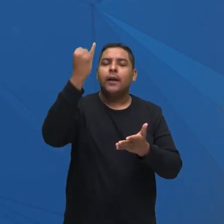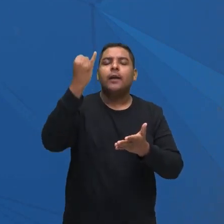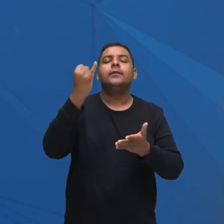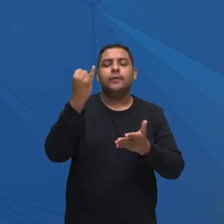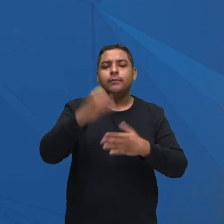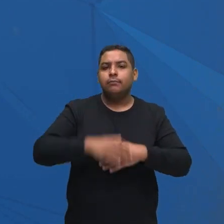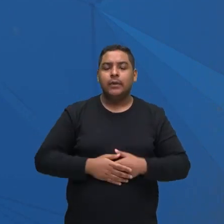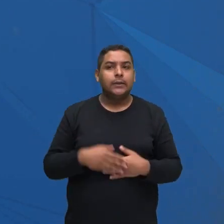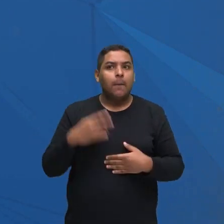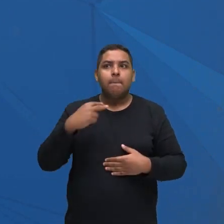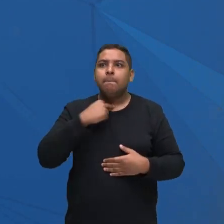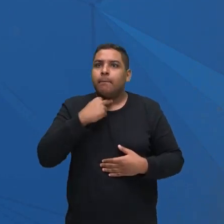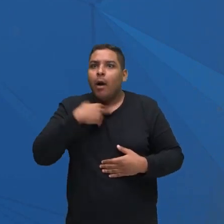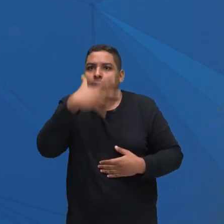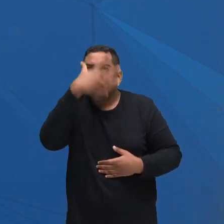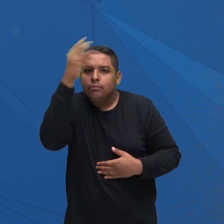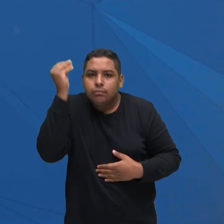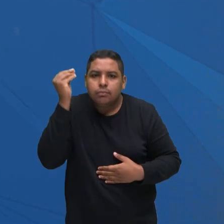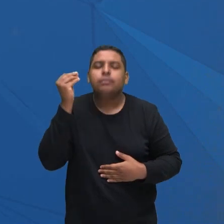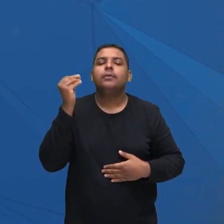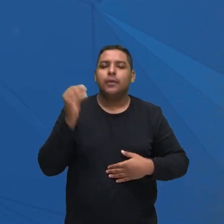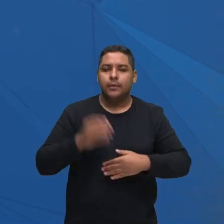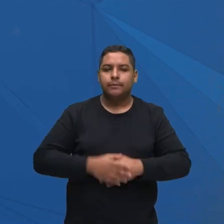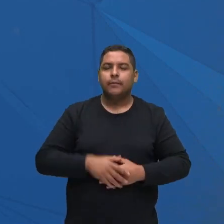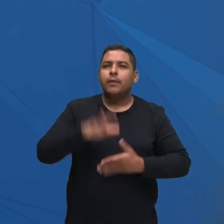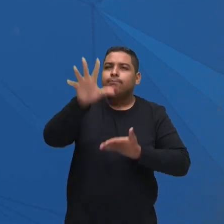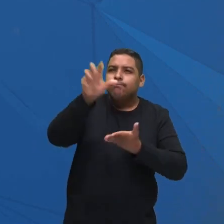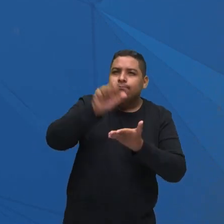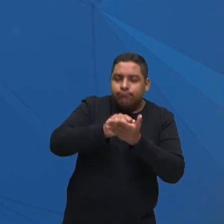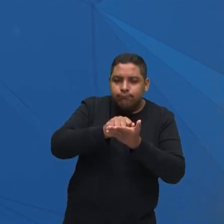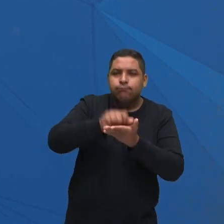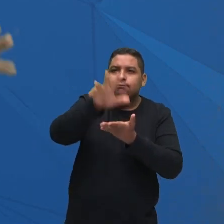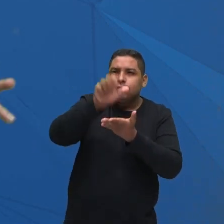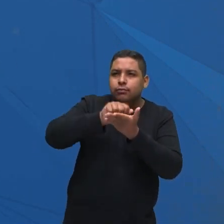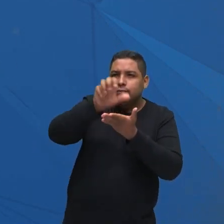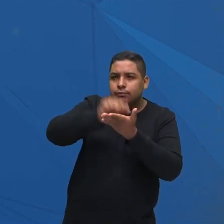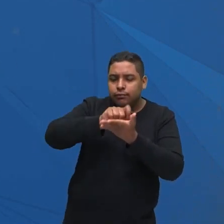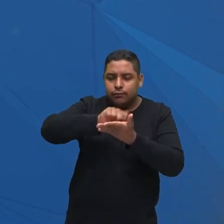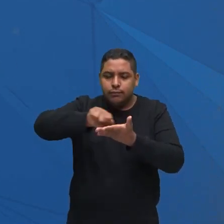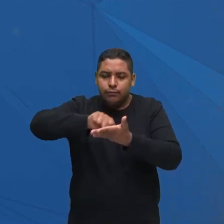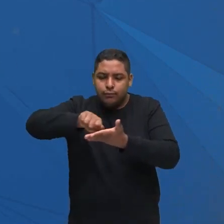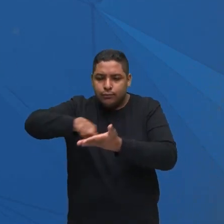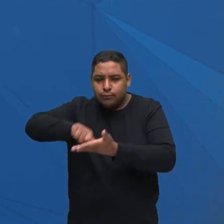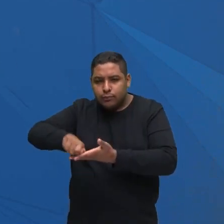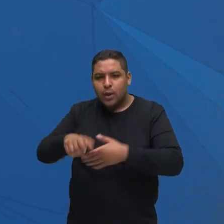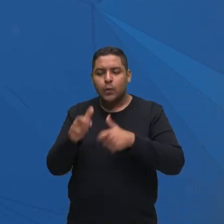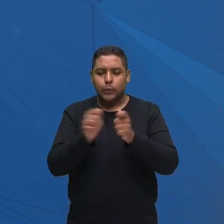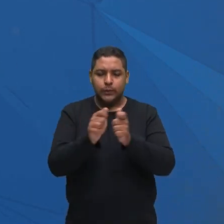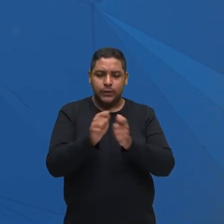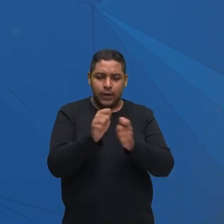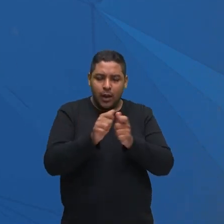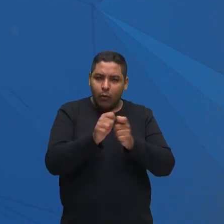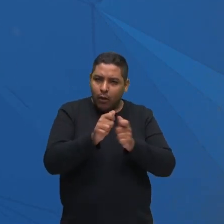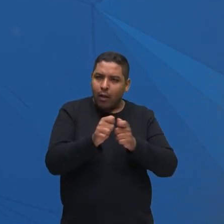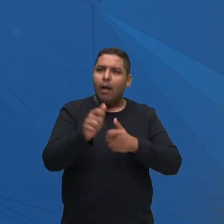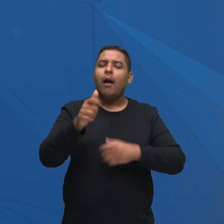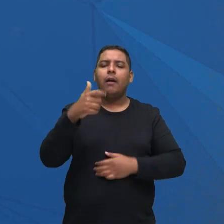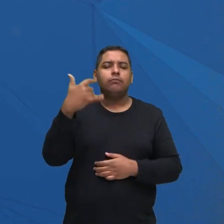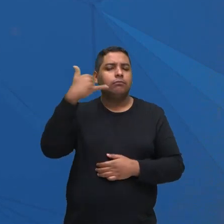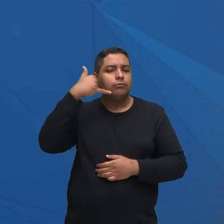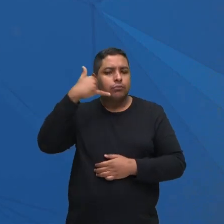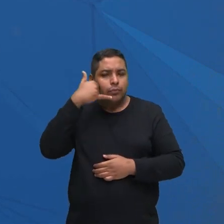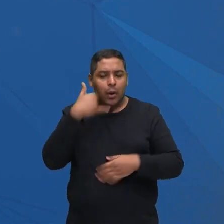que não pode esquecer, pega o caderno, anota. Se você está pelo celular, tem um bloco de nota, alguma coisa